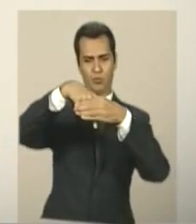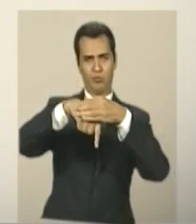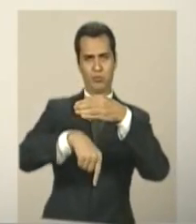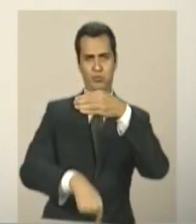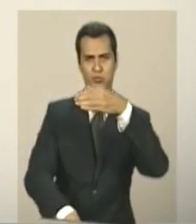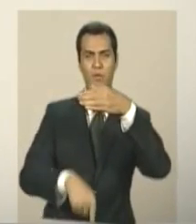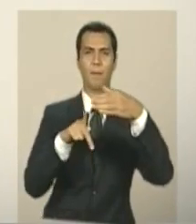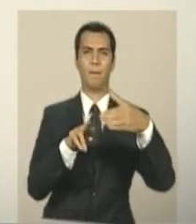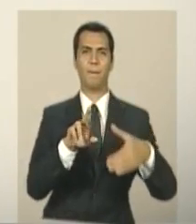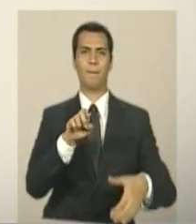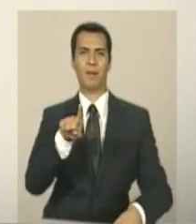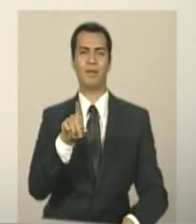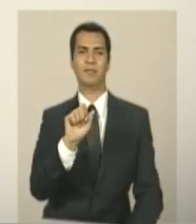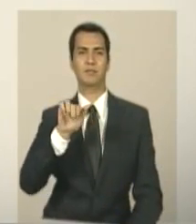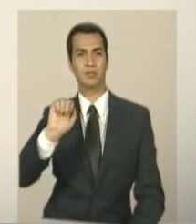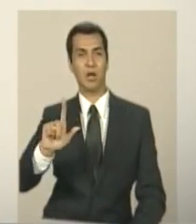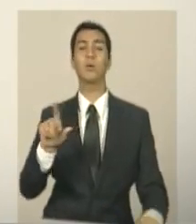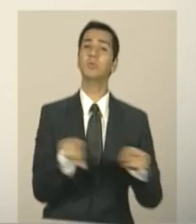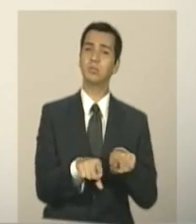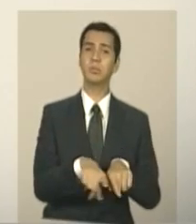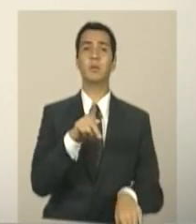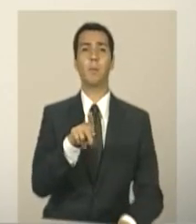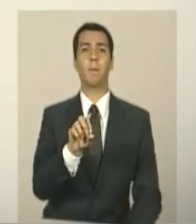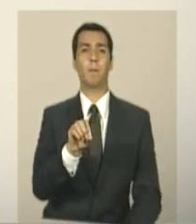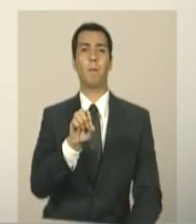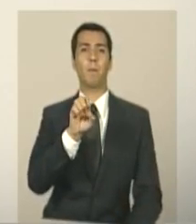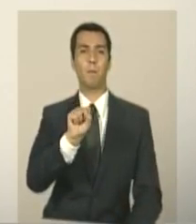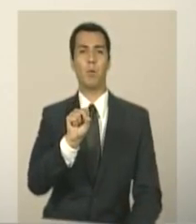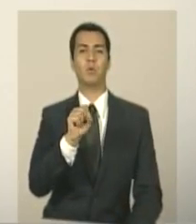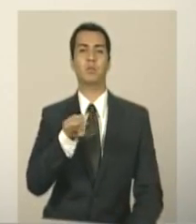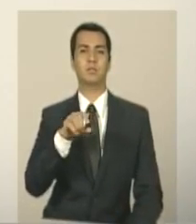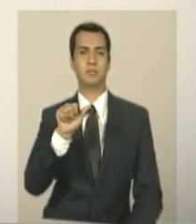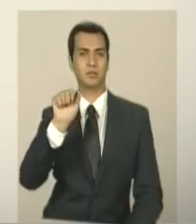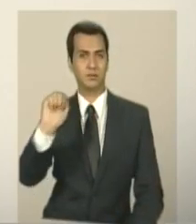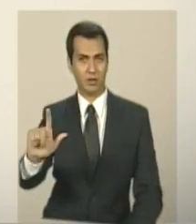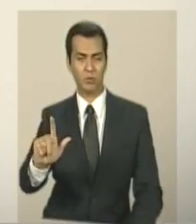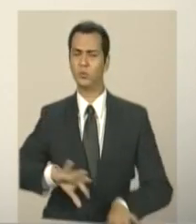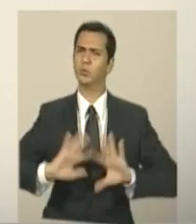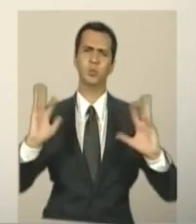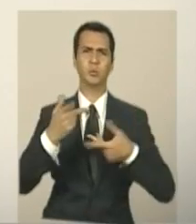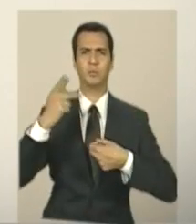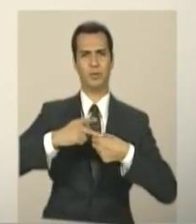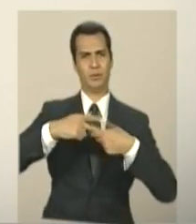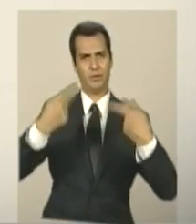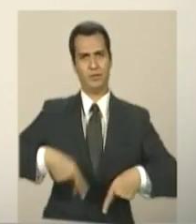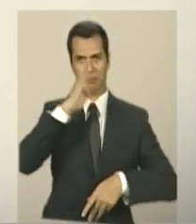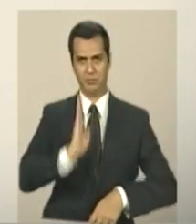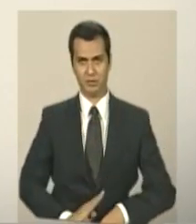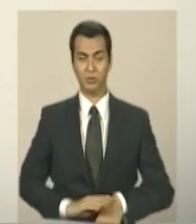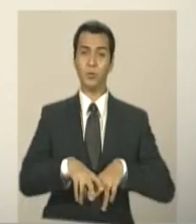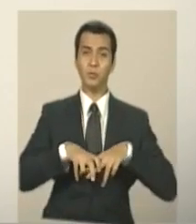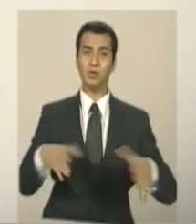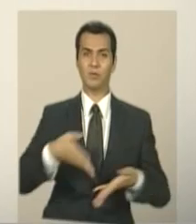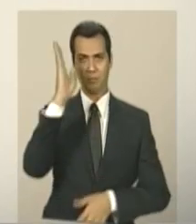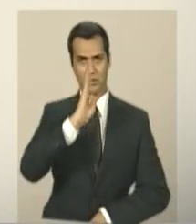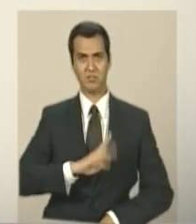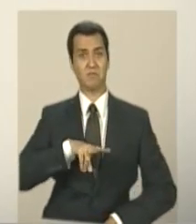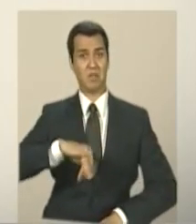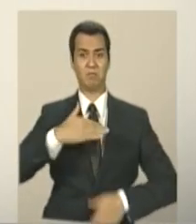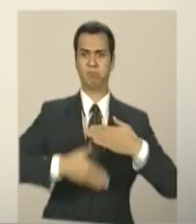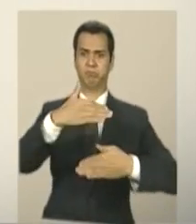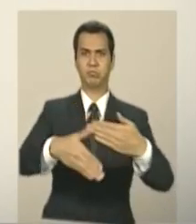pral mas do poal também ou seja de todo o petróleo que há no Brasil por isso o Brasil vai crescer não só porque vamos ser